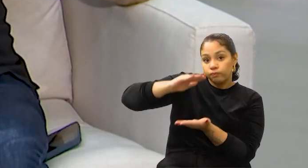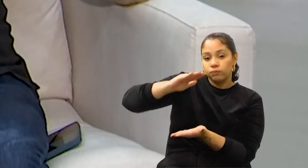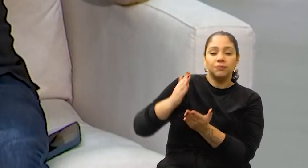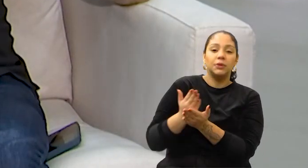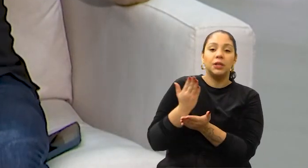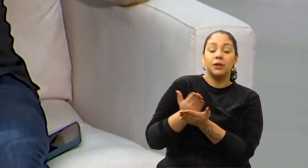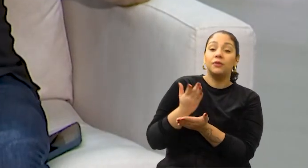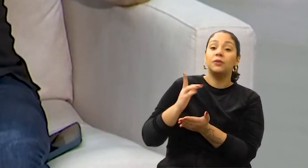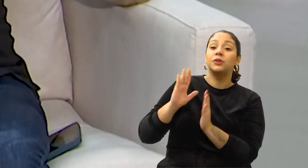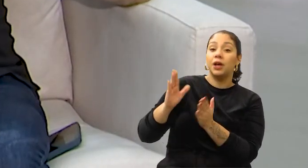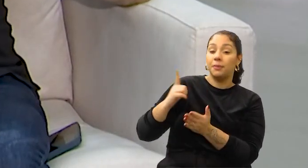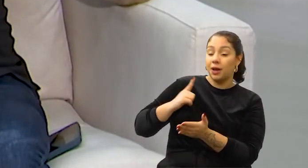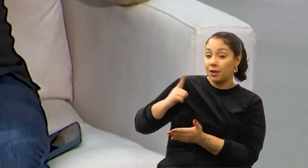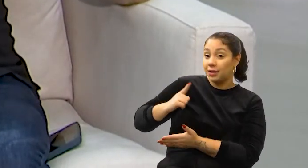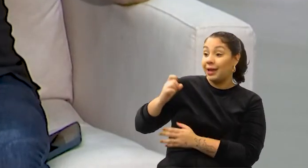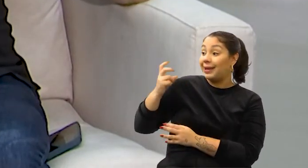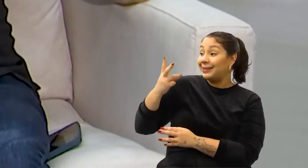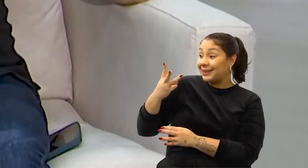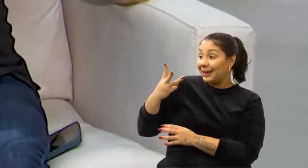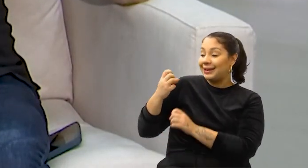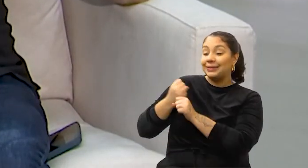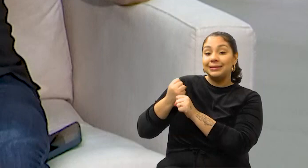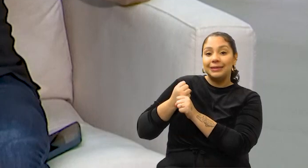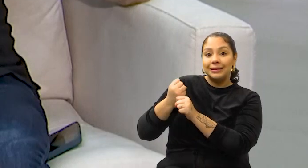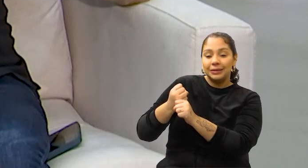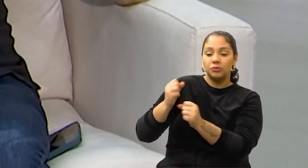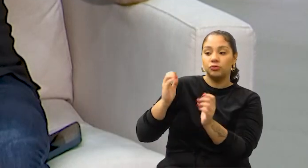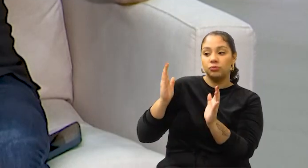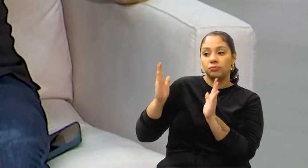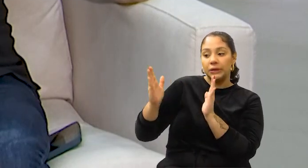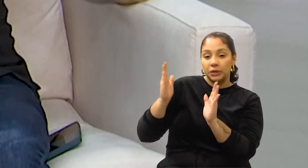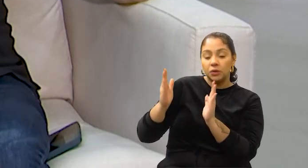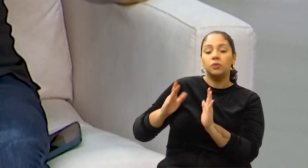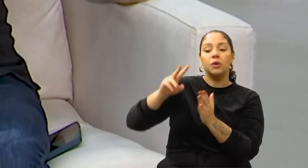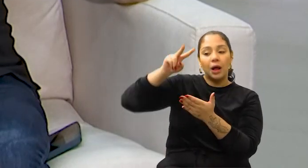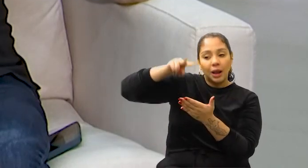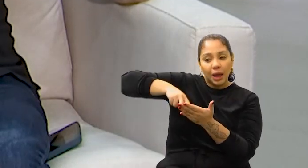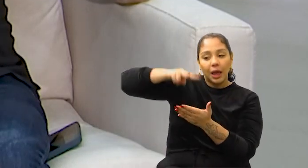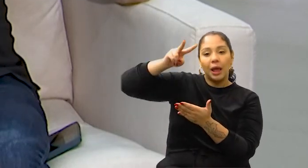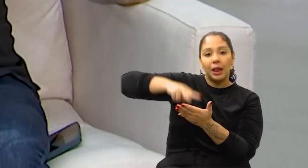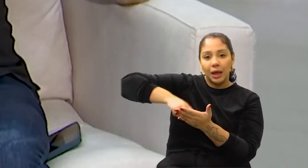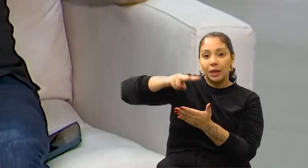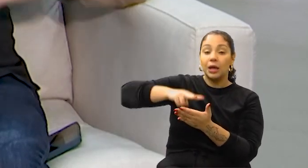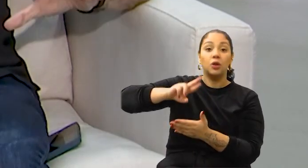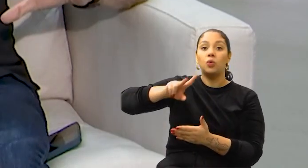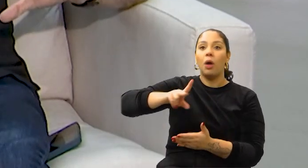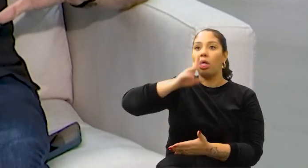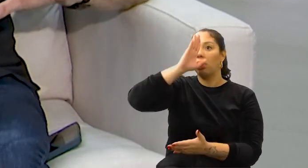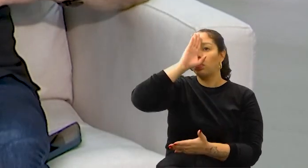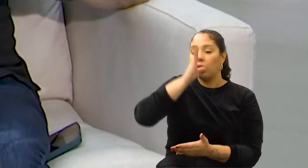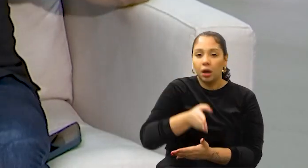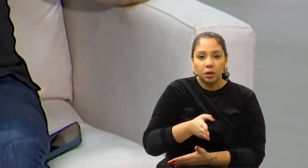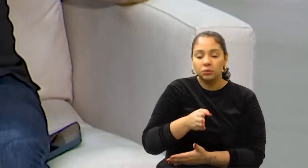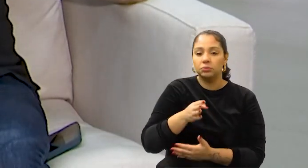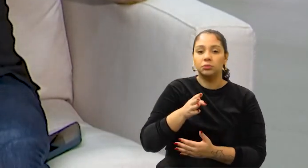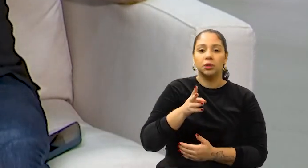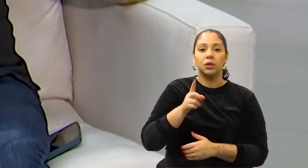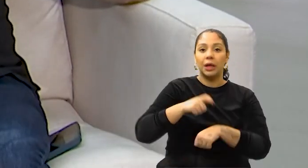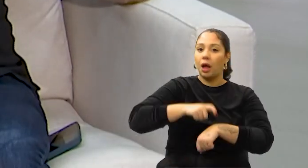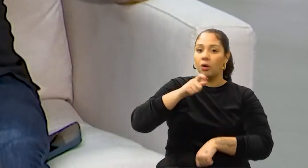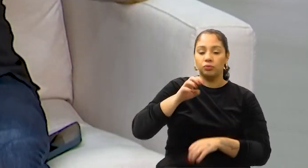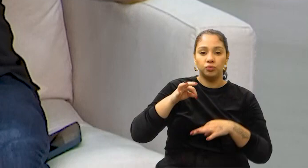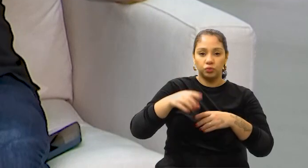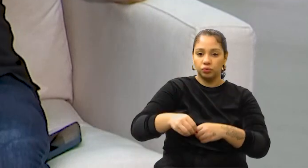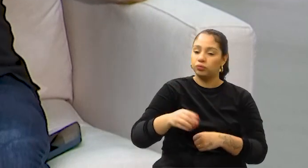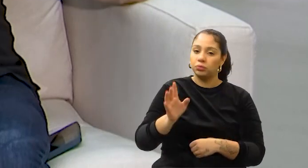possam ter três anos para poder se preparar e lendo ao longo de três anos Olha só não é de uma vez só né Então